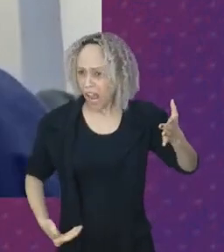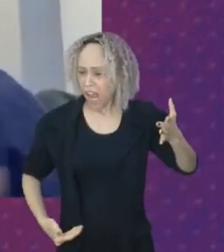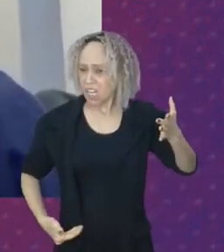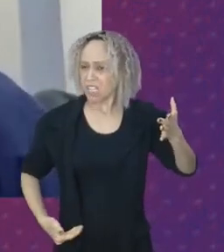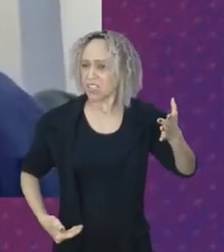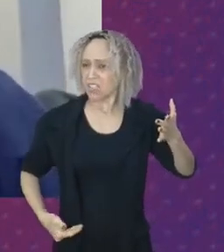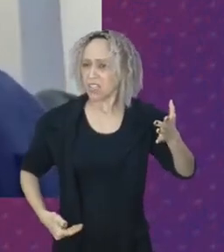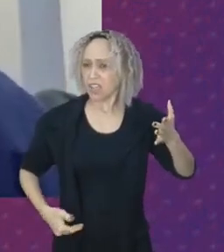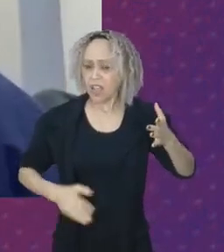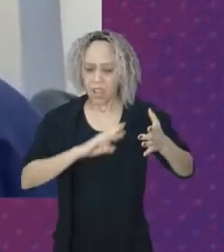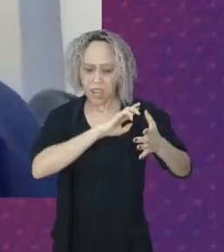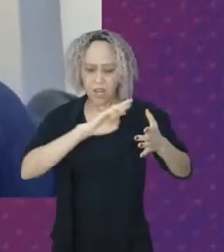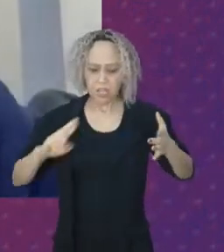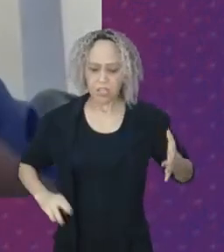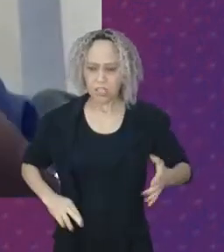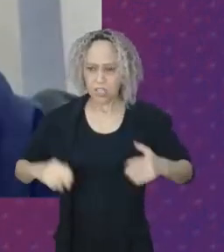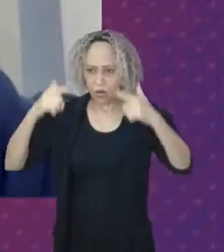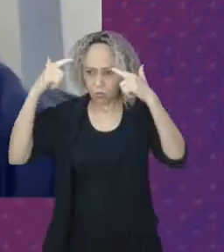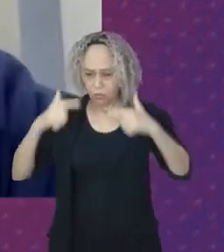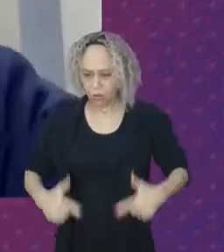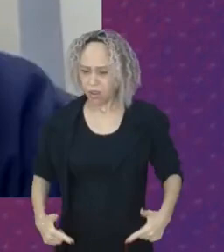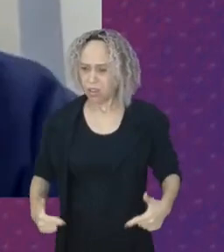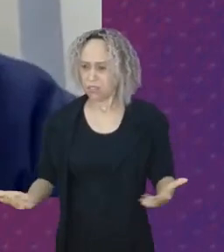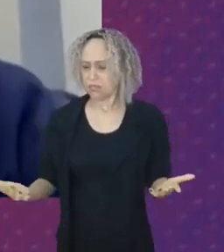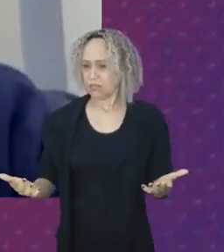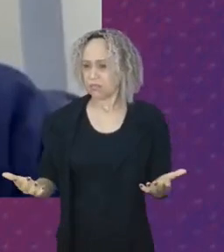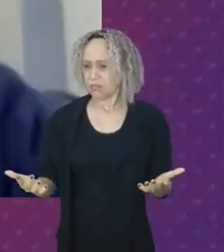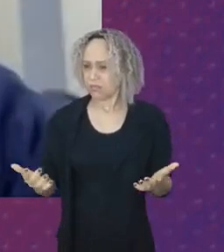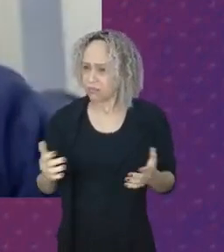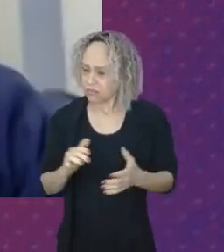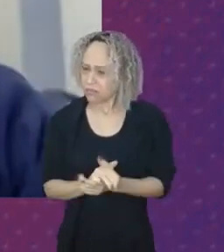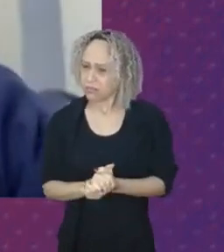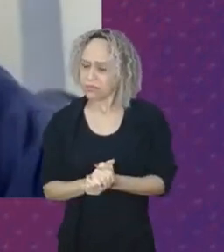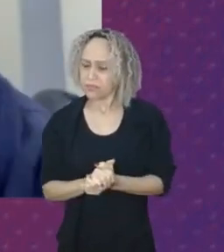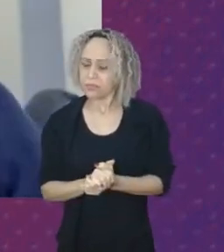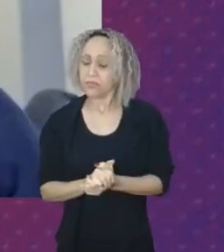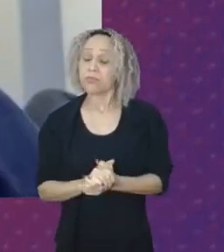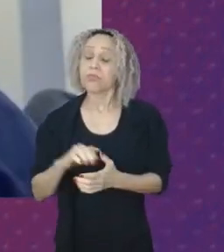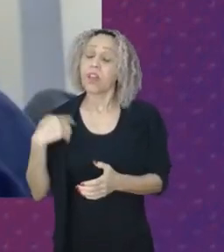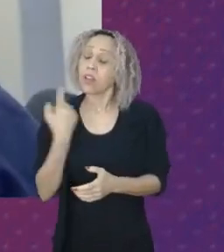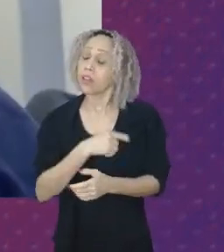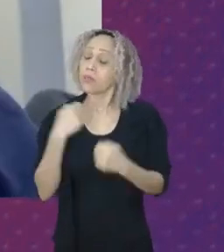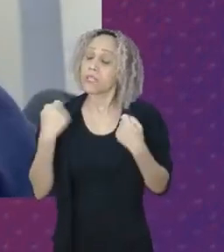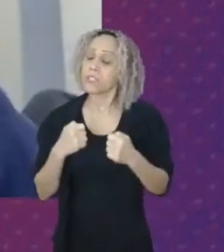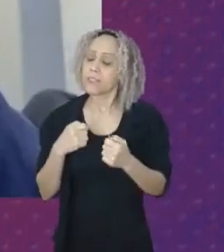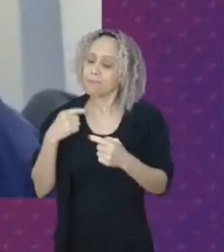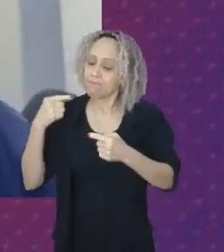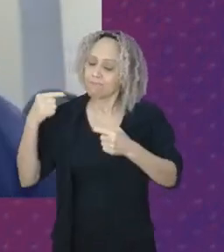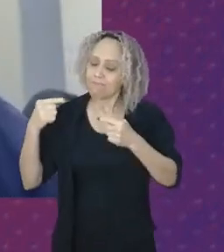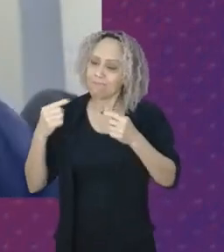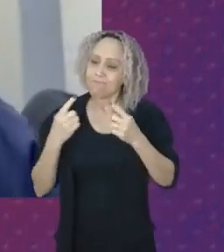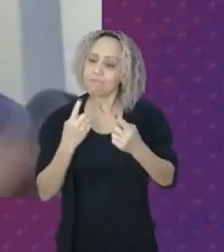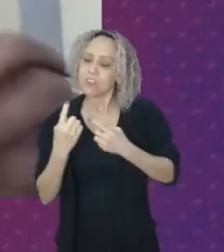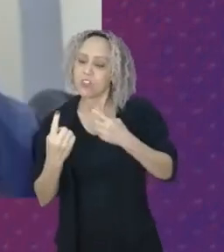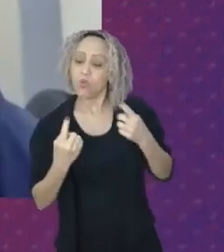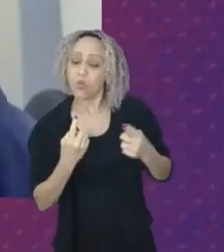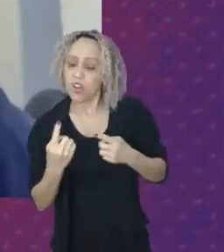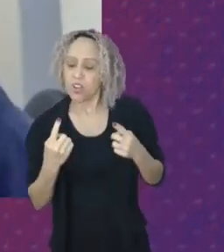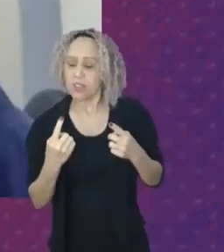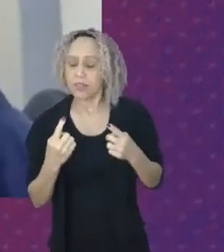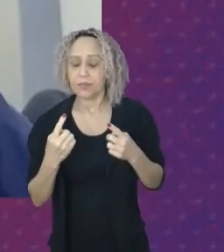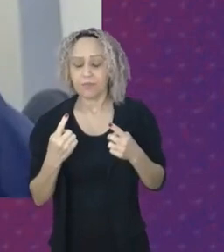espaço para conversar, para aprofundar nessas questões e cada vez mais a gente olhar cada um para o